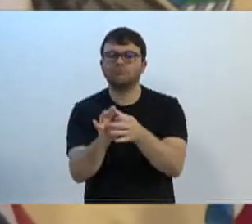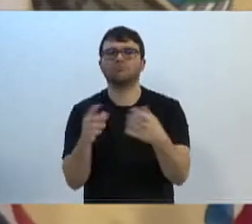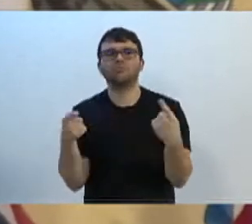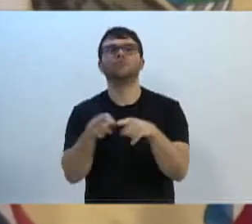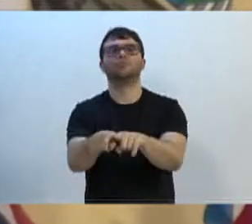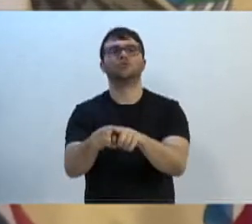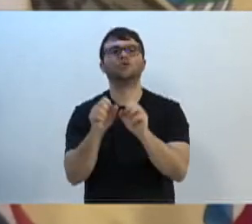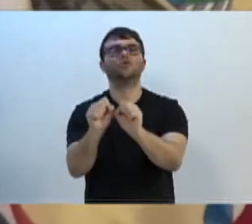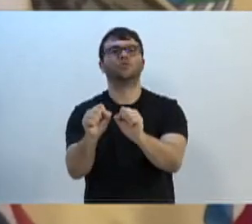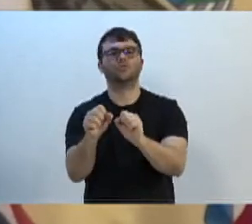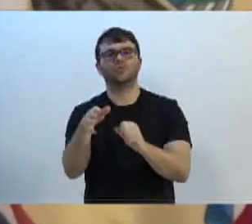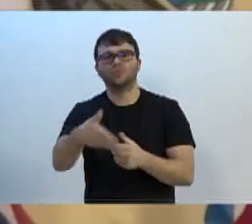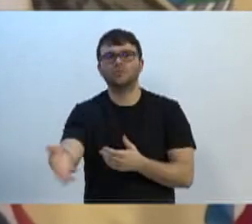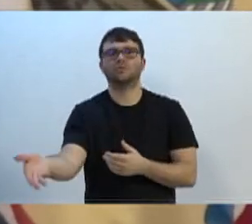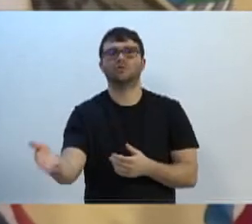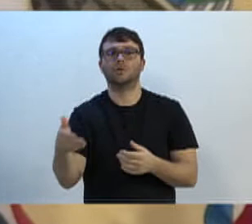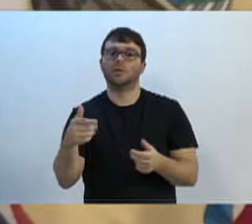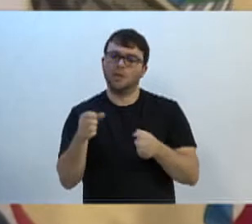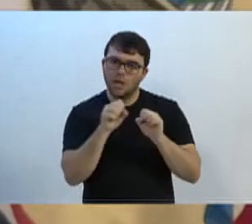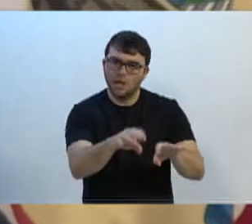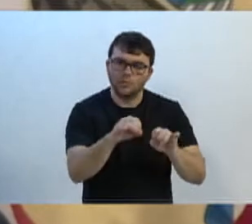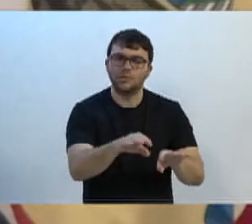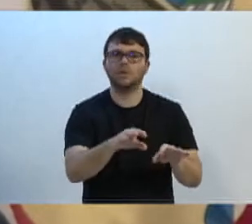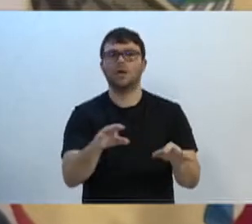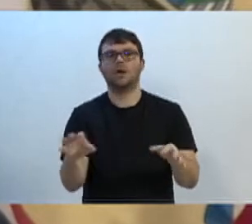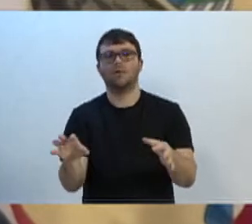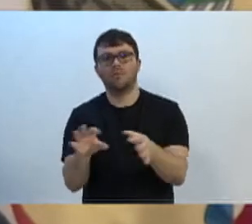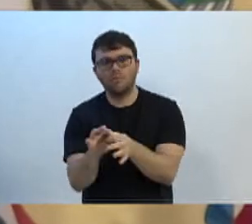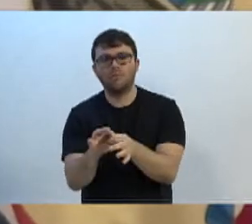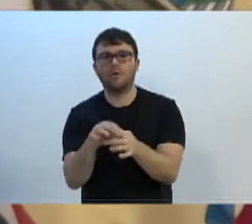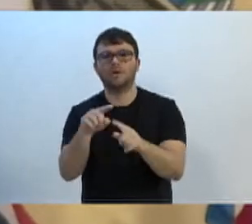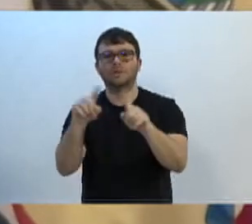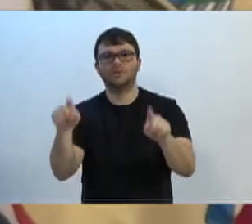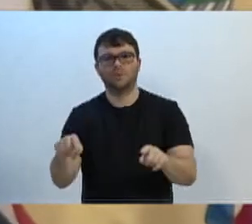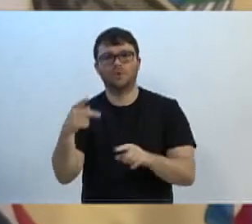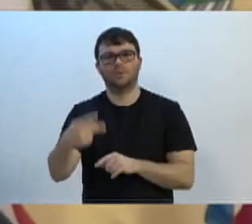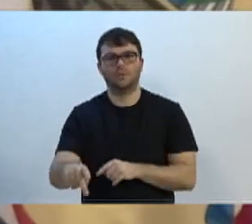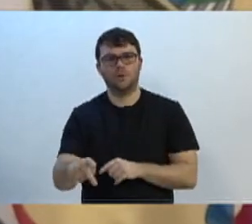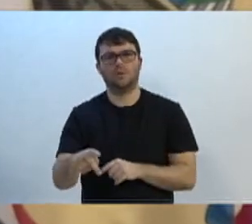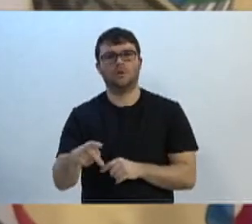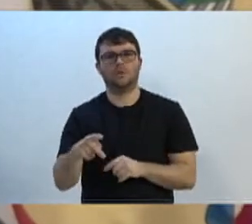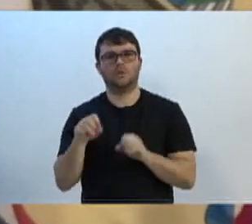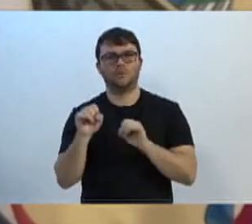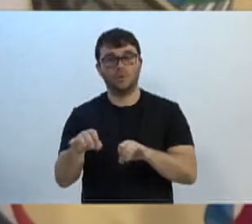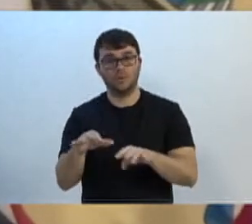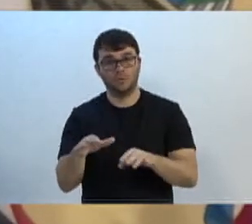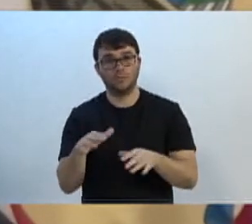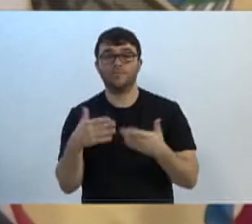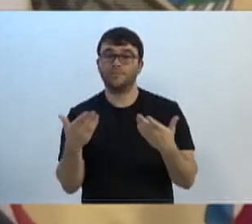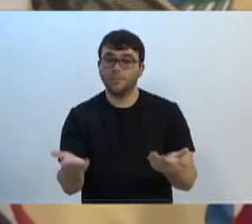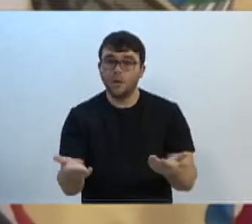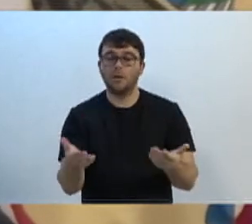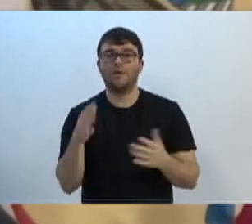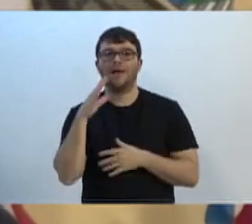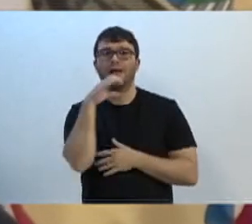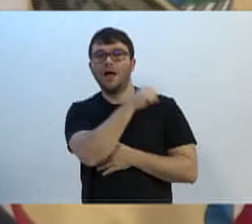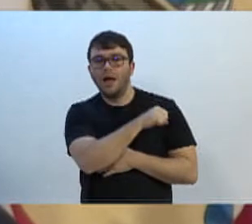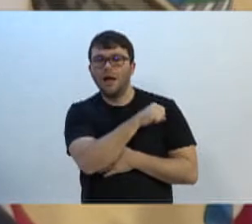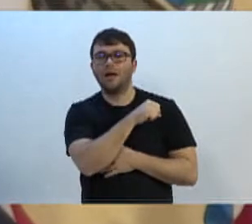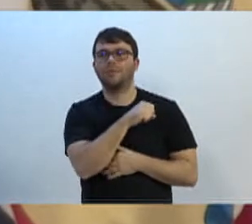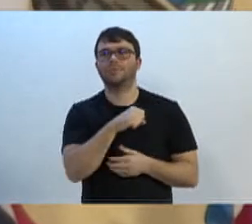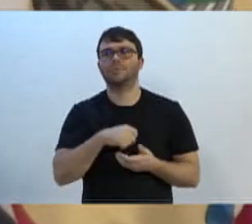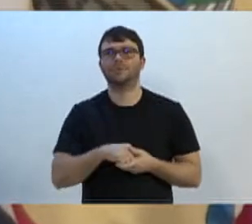da educação e dos servidores da educação dos nossos educandários então ser breve aqui